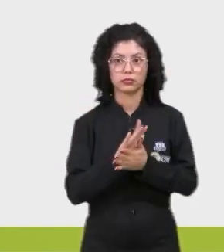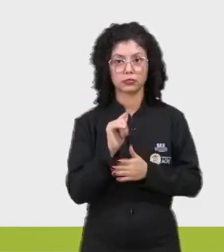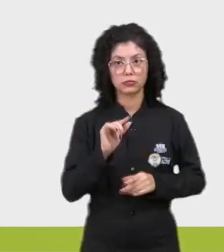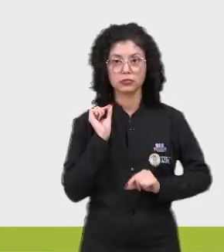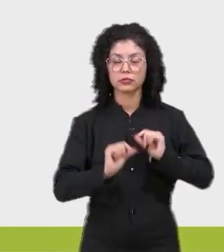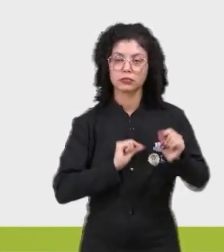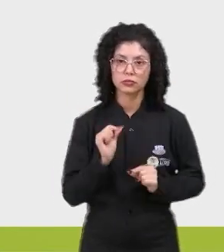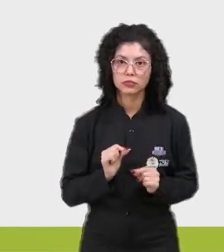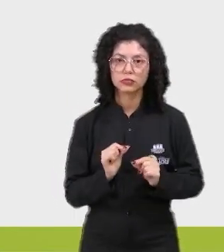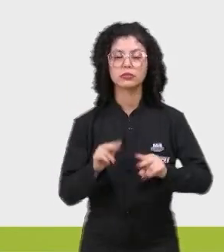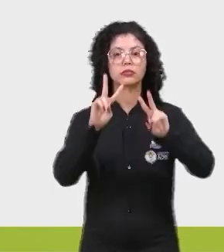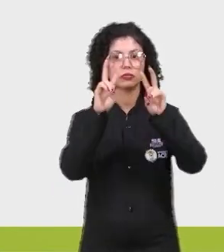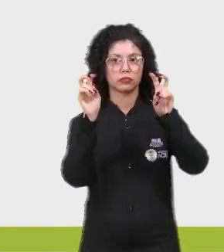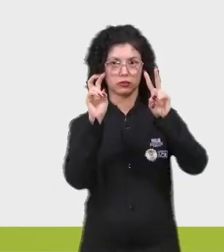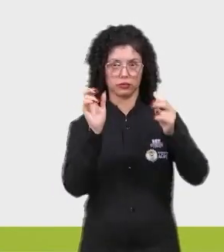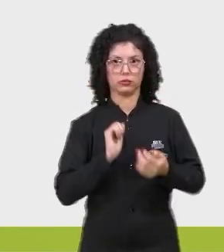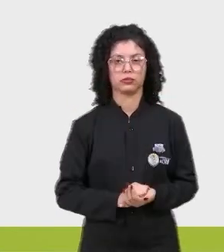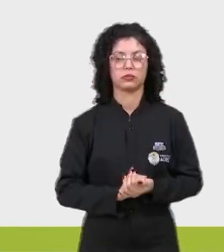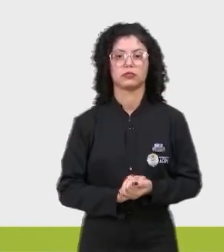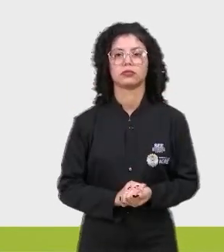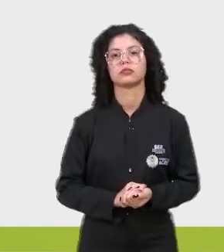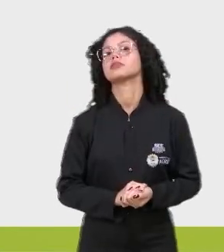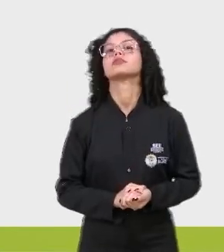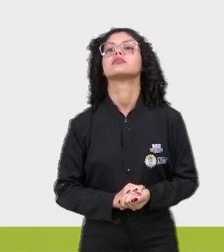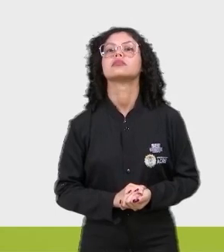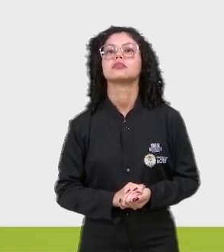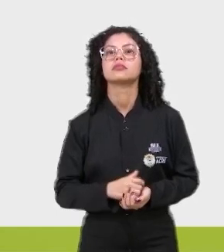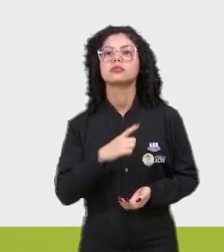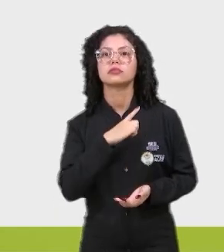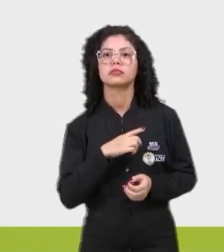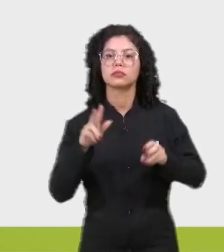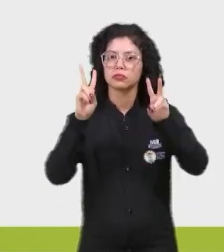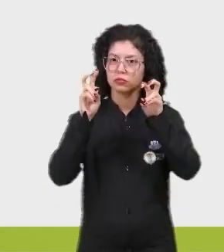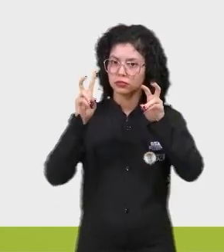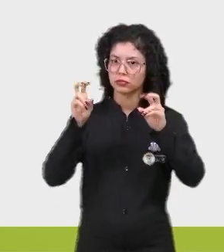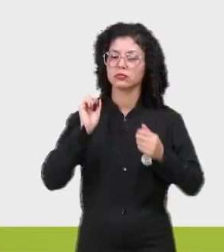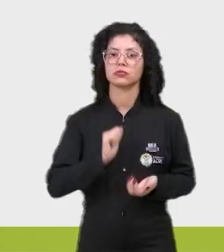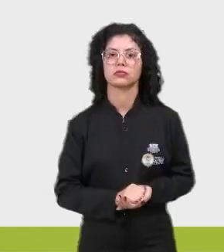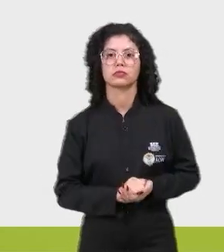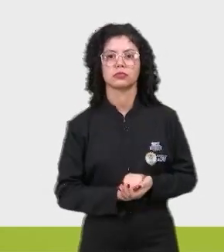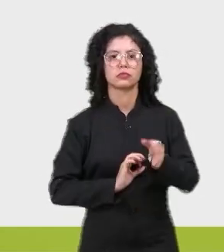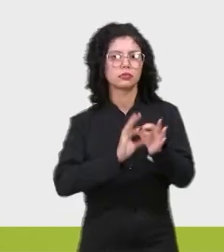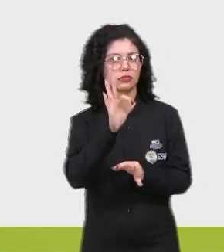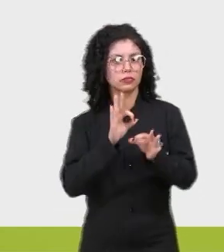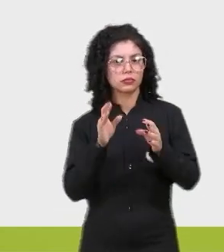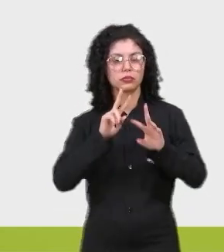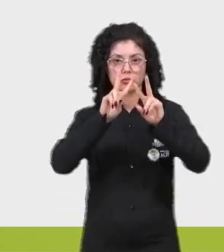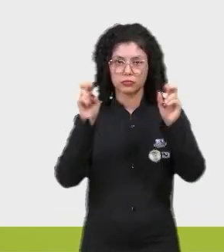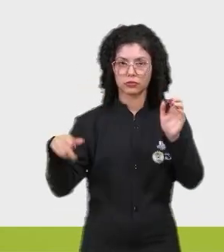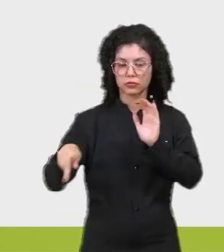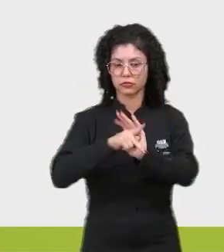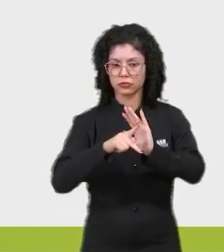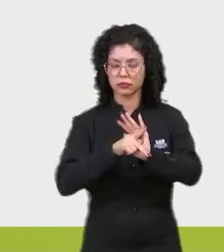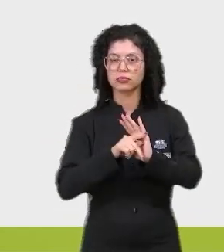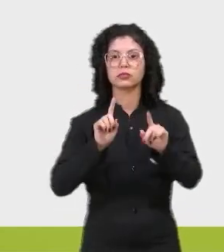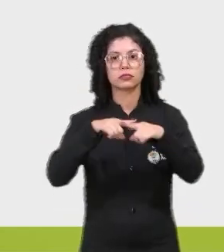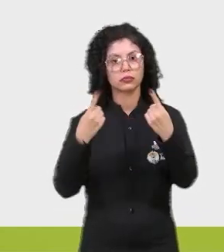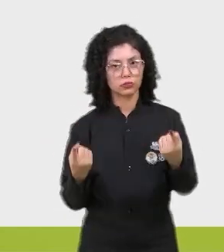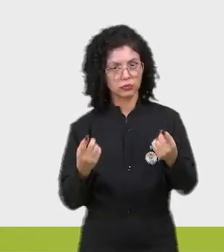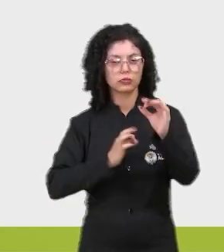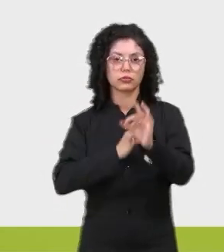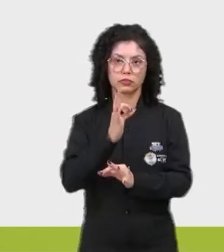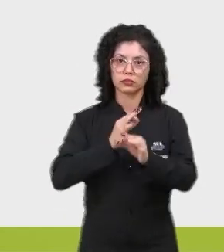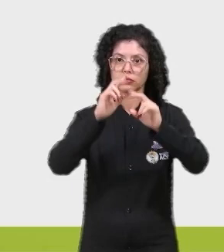é que abordar, vamos dizer assim, assuntos, né? Você não se prepara para temas específicos, mas você